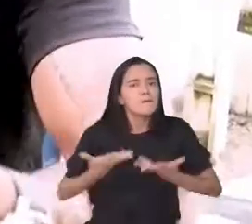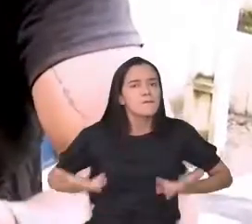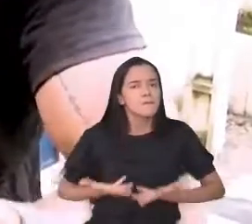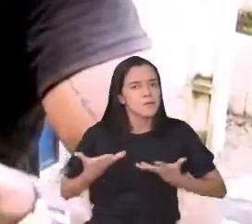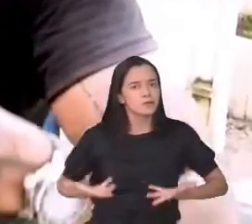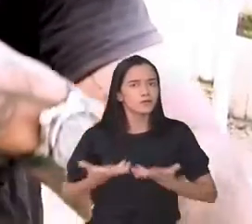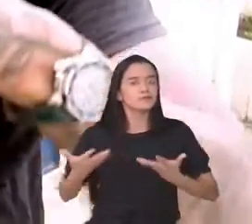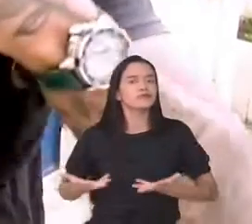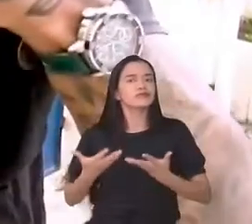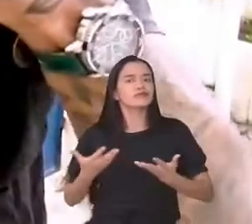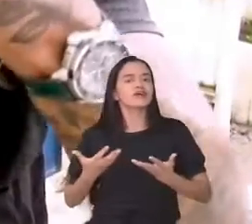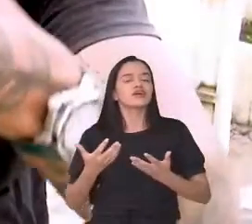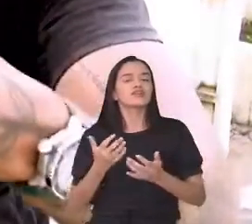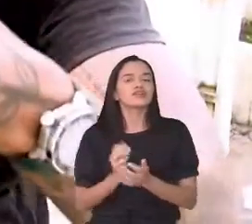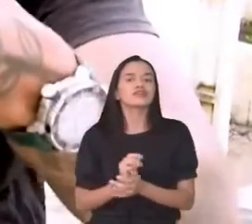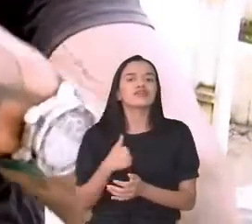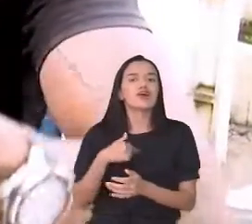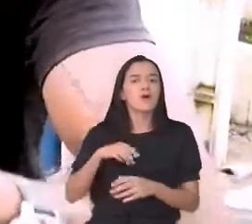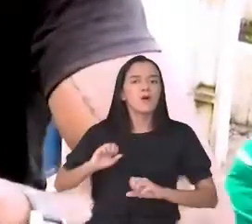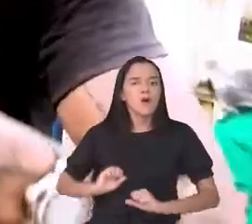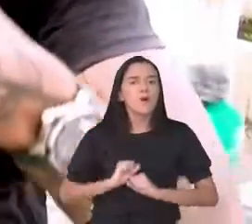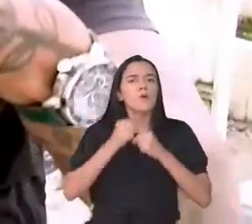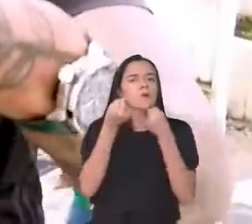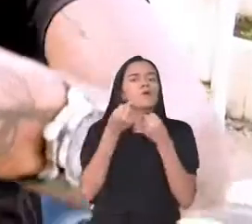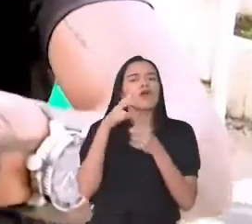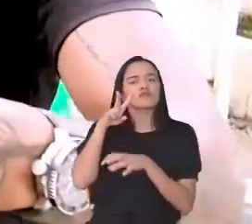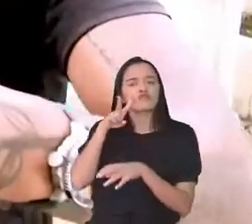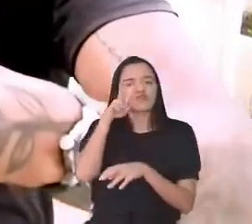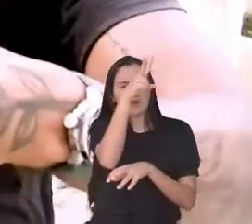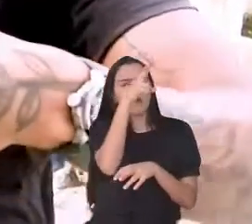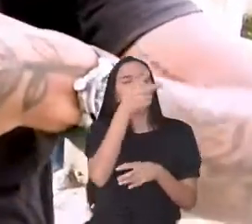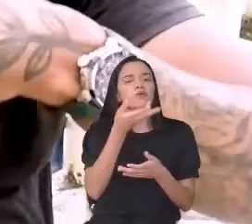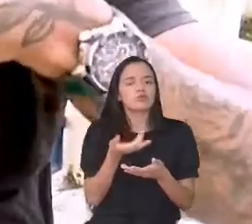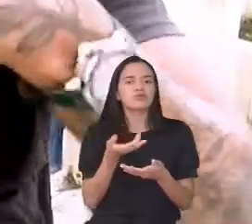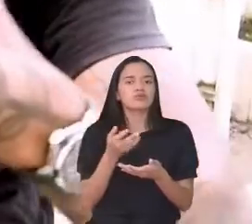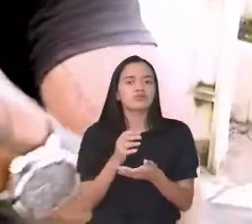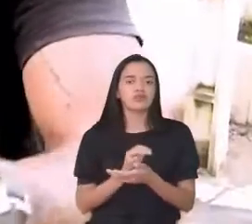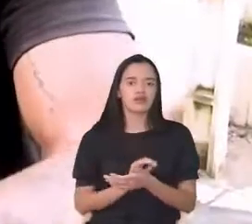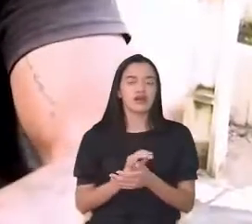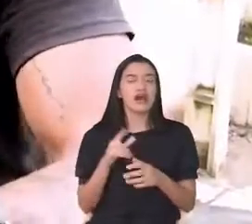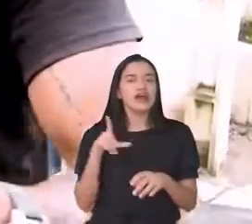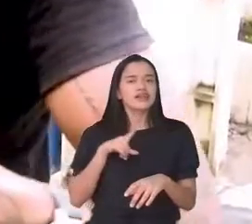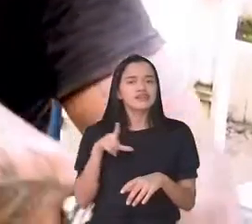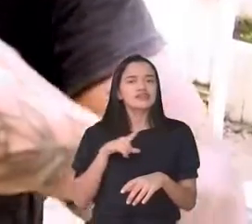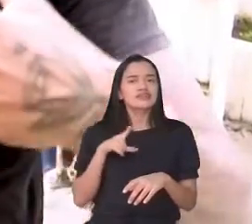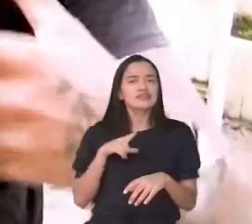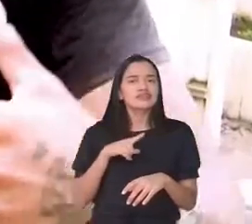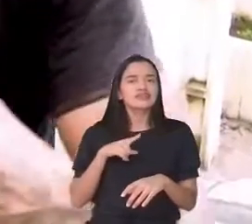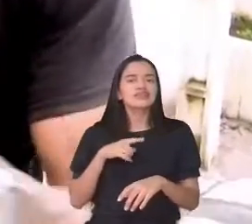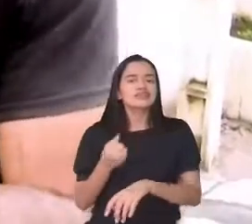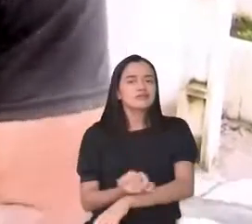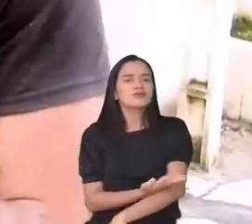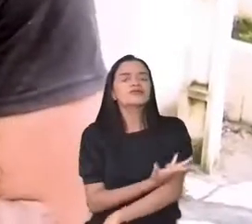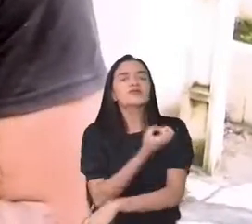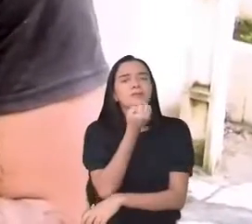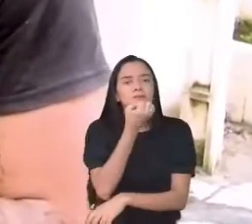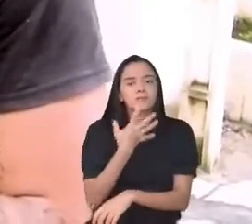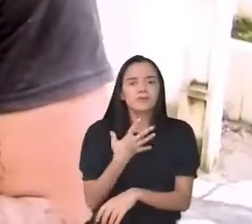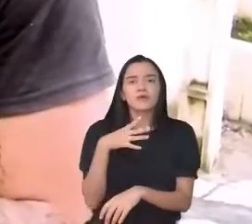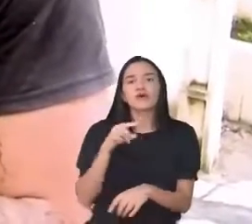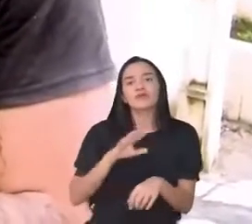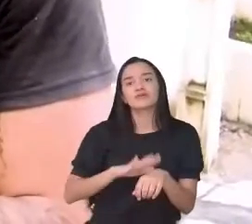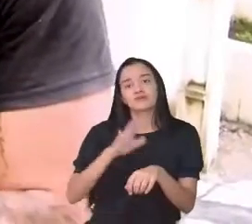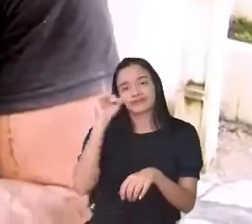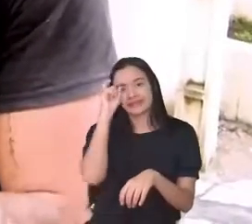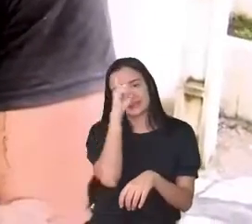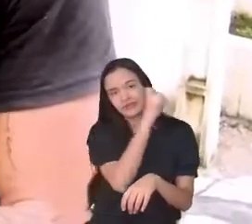trazer acolhimento, trazer coragem, força, um acalanto, trazer sensações boas num momento de grande dificuldade para todo